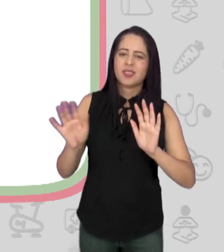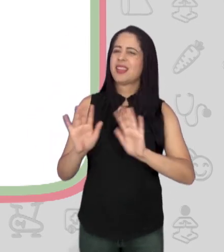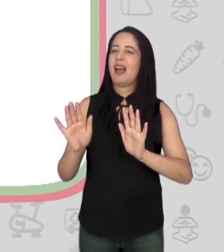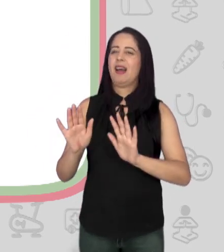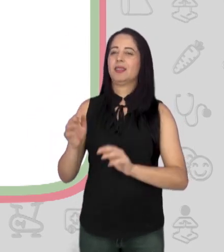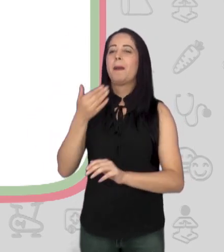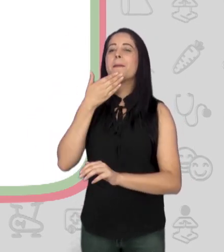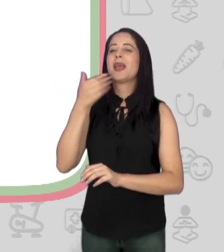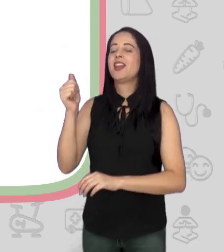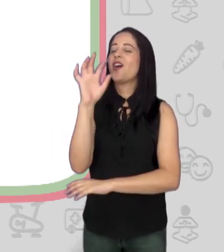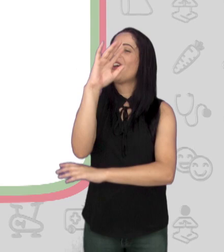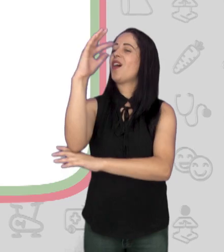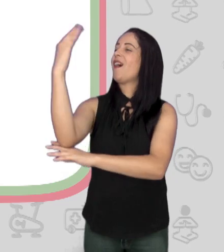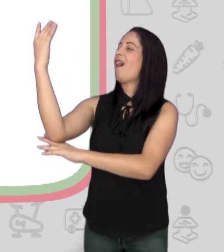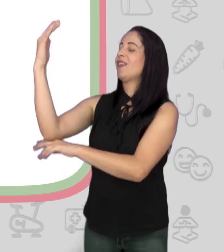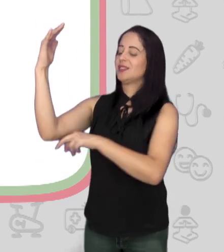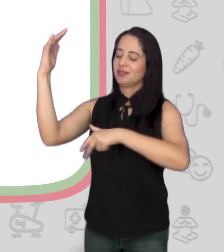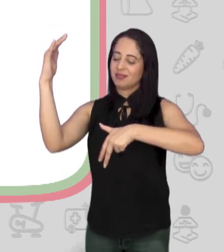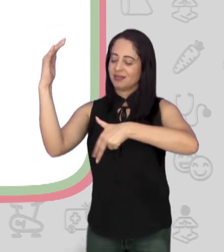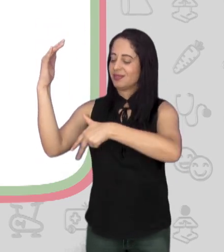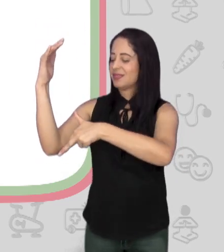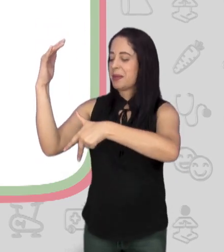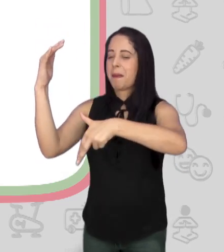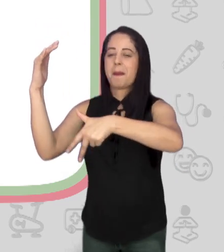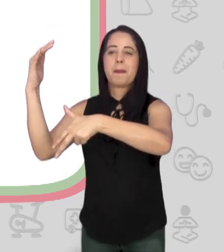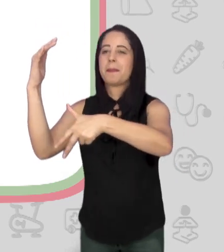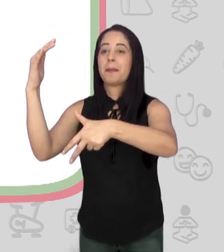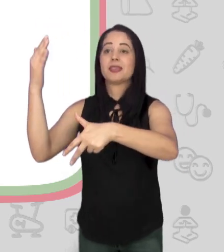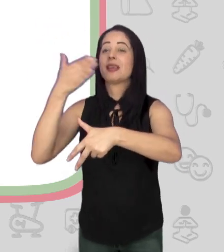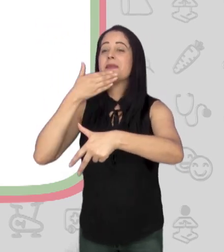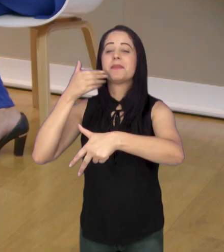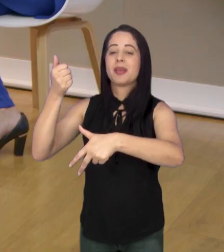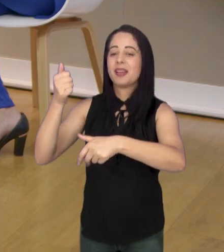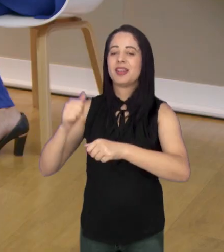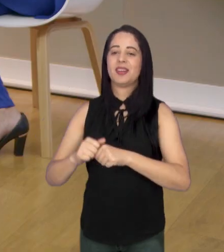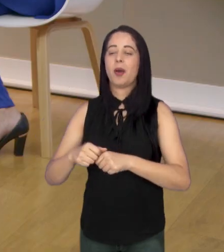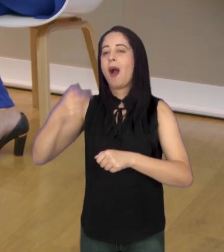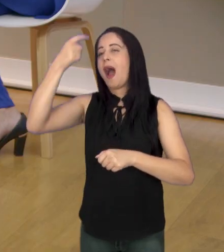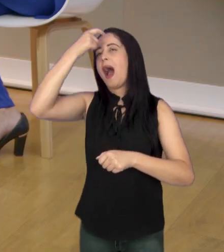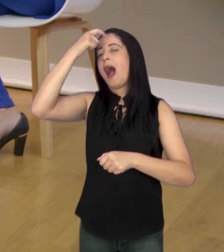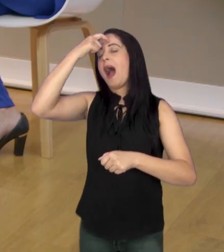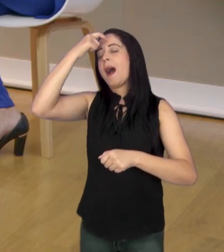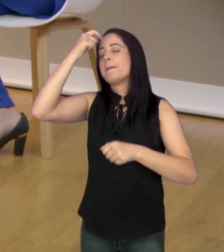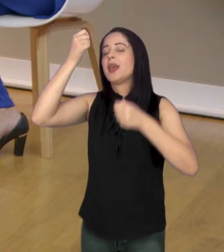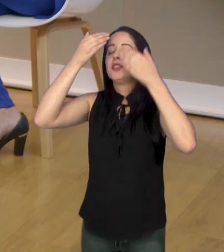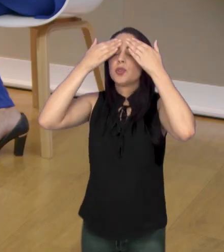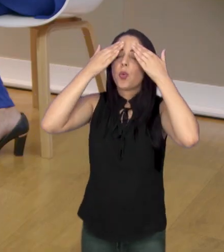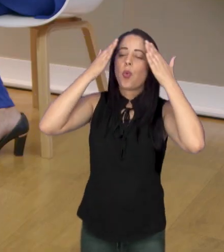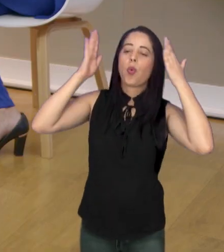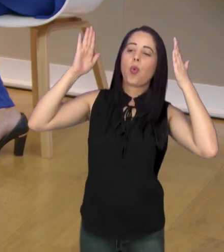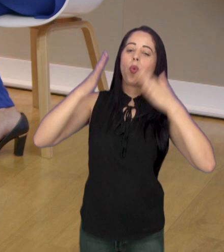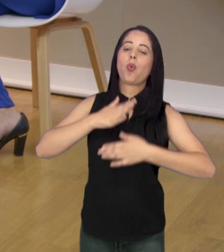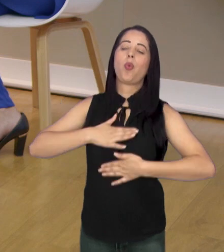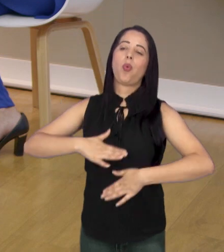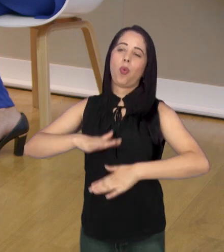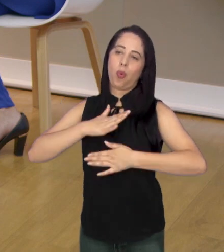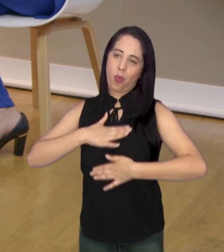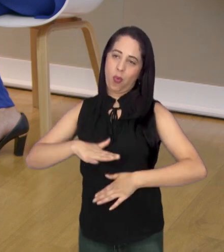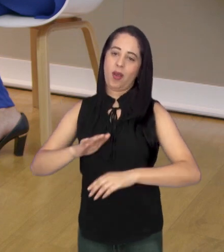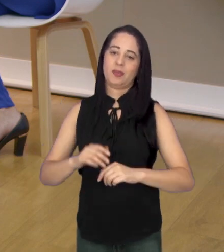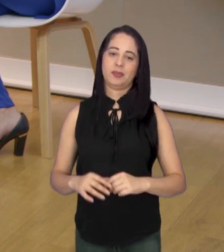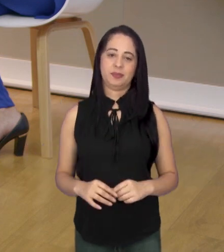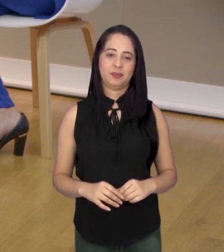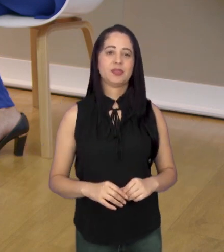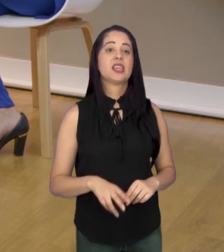natureza um pouco mais, sair ao ar livre, né? Tudo com moderação. Tanto o Conversar com álcool os também, ser uma amigos. coisa mais recreativa, não ser uma frequência